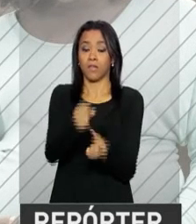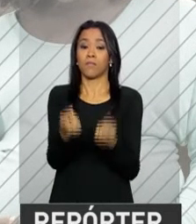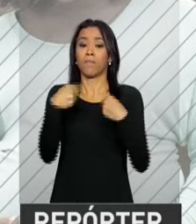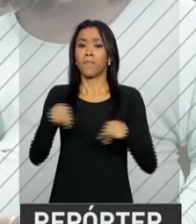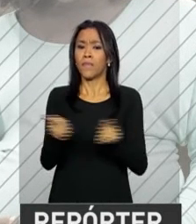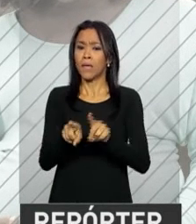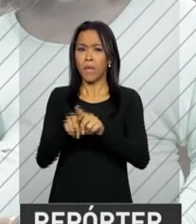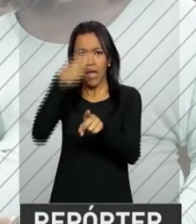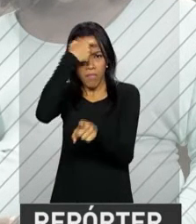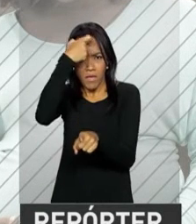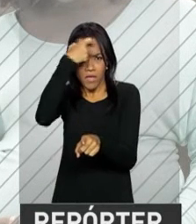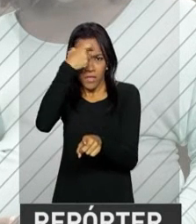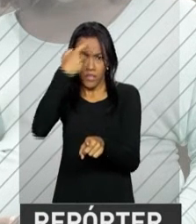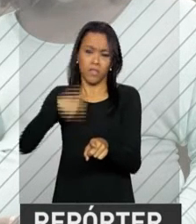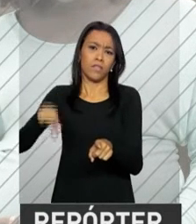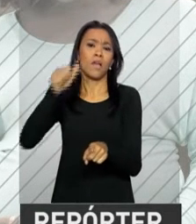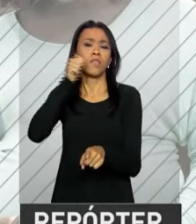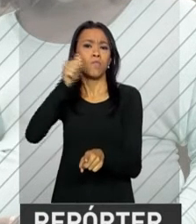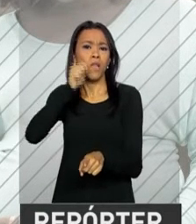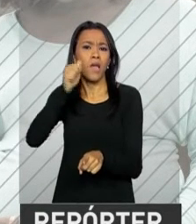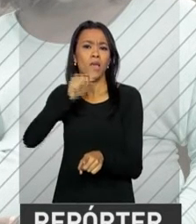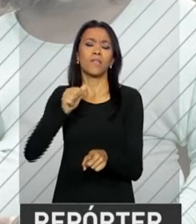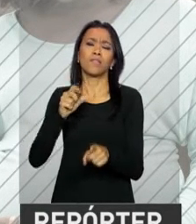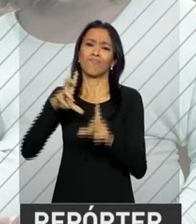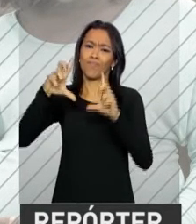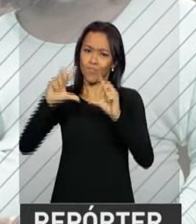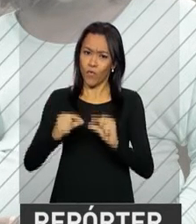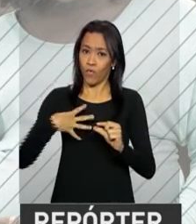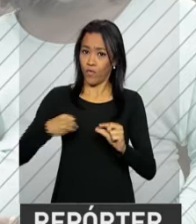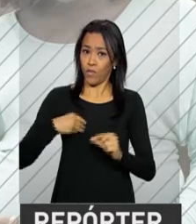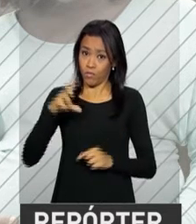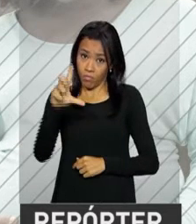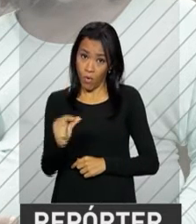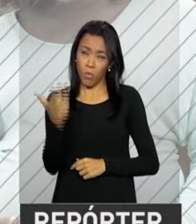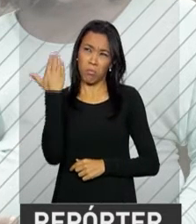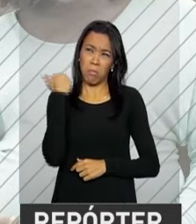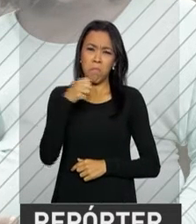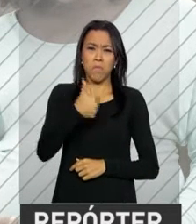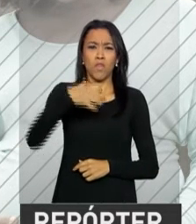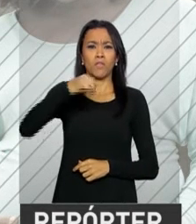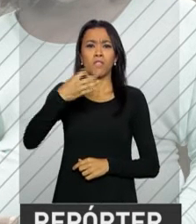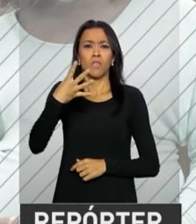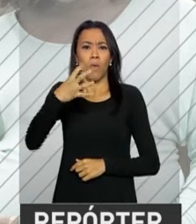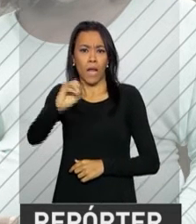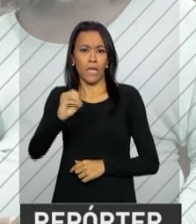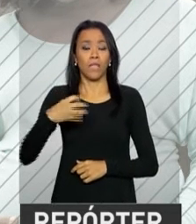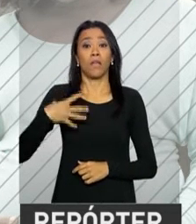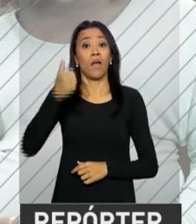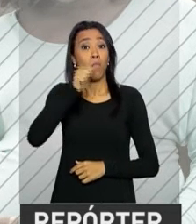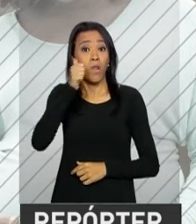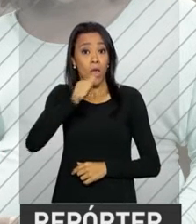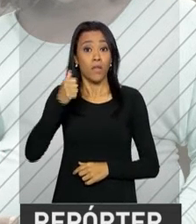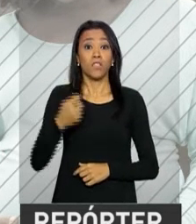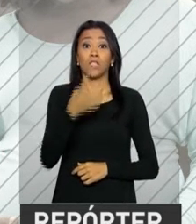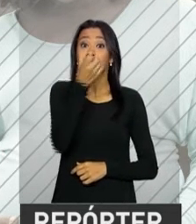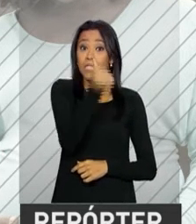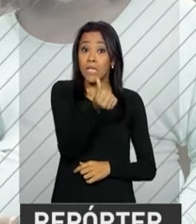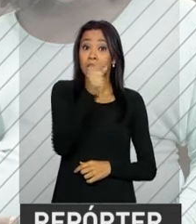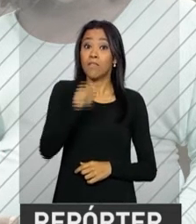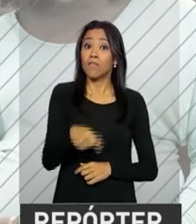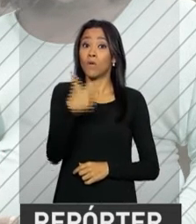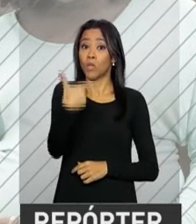também mudou as mulheres passaram a engravidar - em 1940 cada brasileira tinha em média 6,2